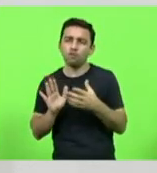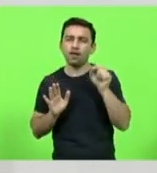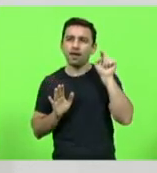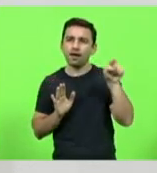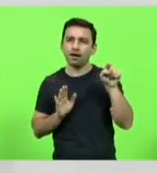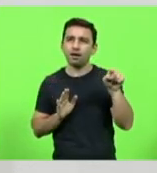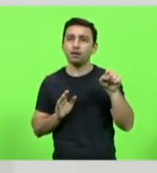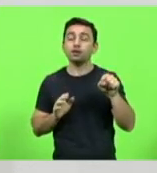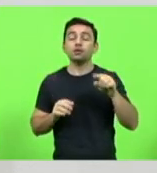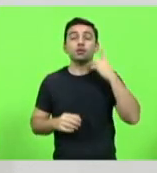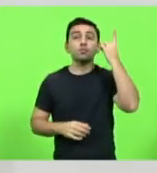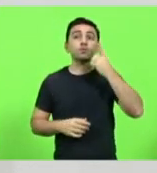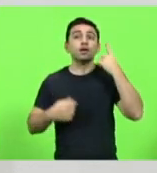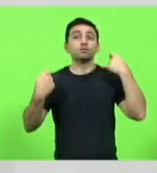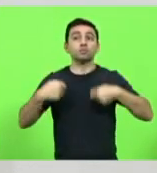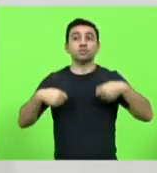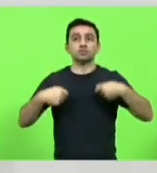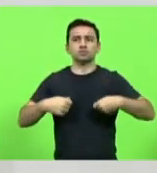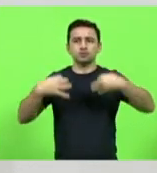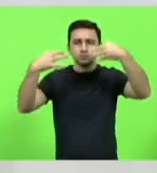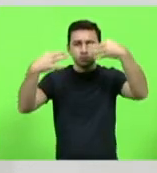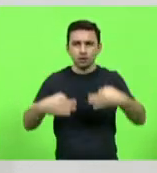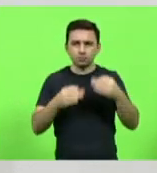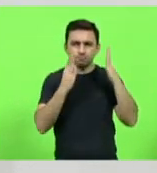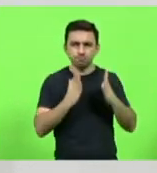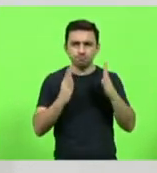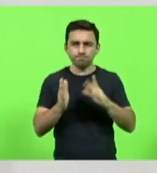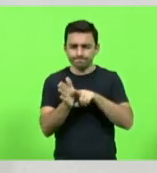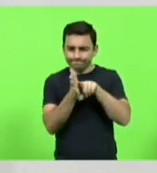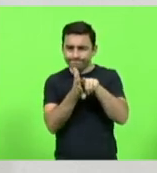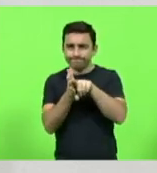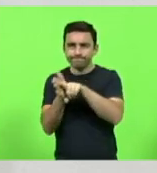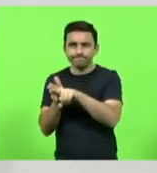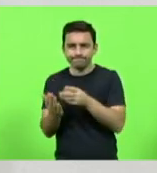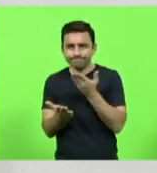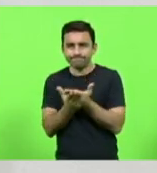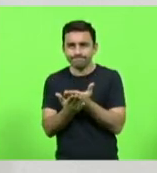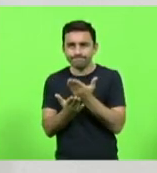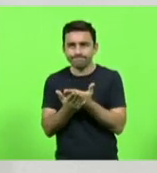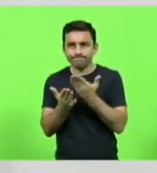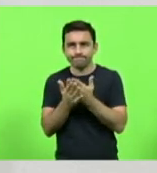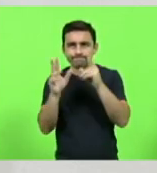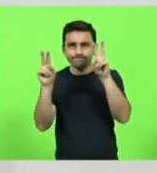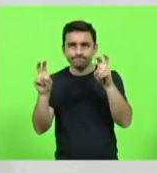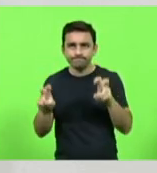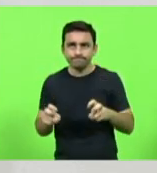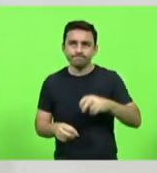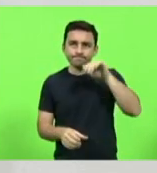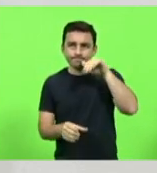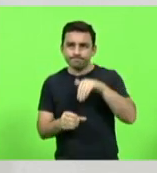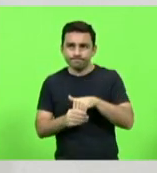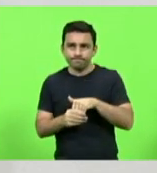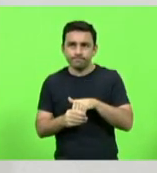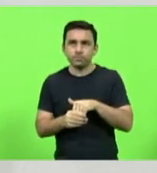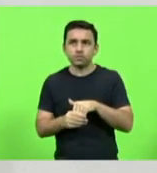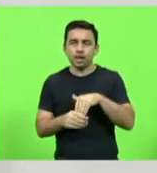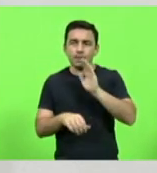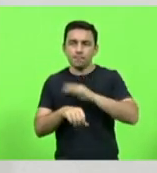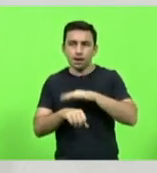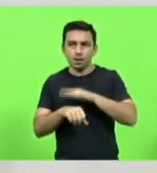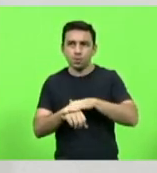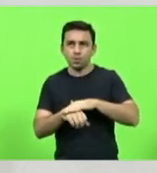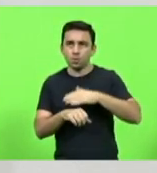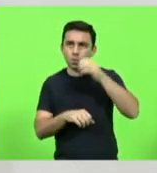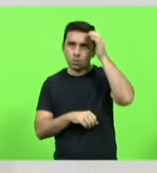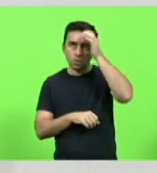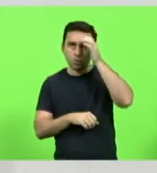quê? Tem que ser disciplinado, analisar, estudar as matérias e votar com a sua consciência, de